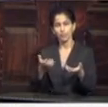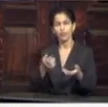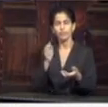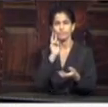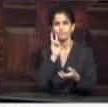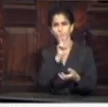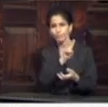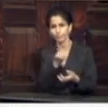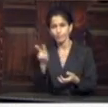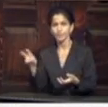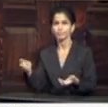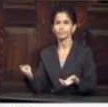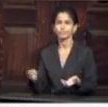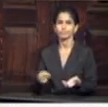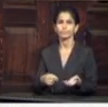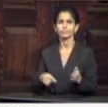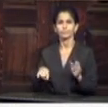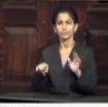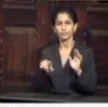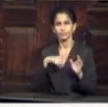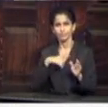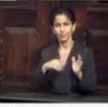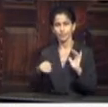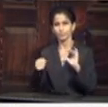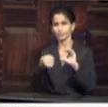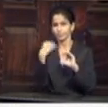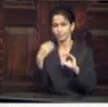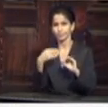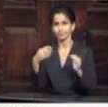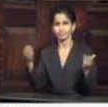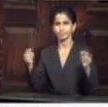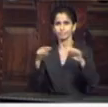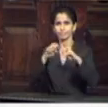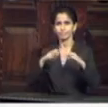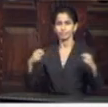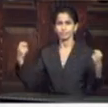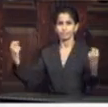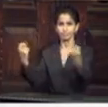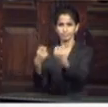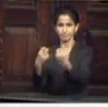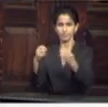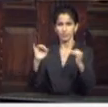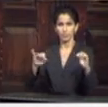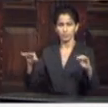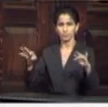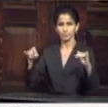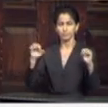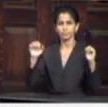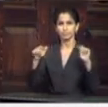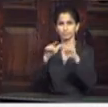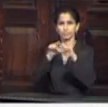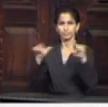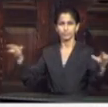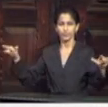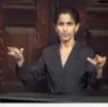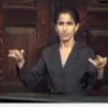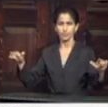sendo votados. Então, a notificação chegou e nós estamos aqui com esta situação de deserto,